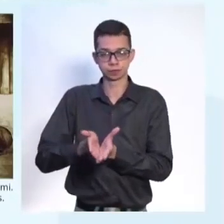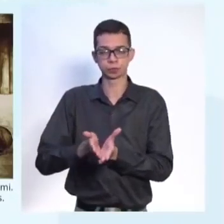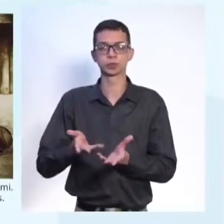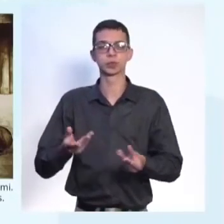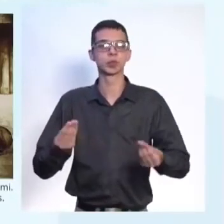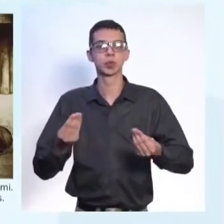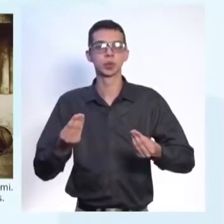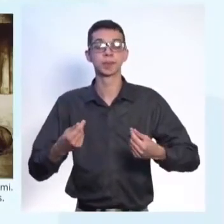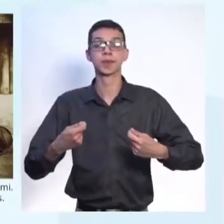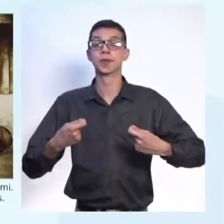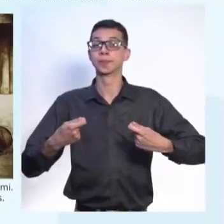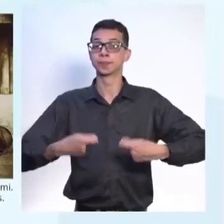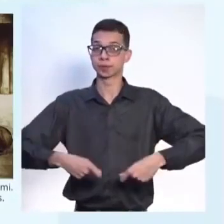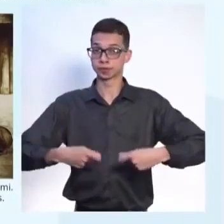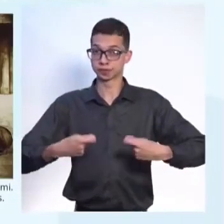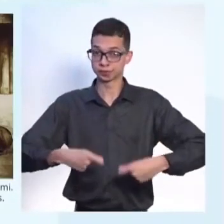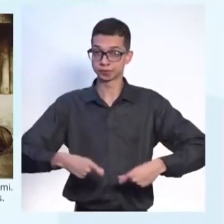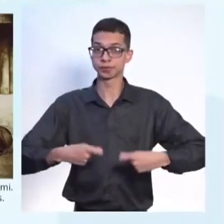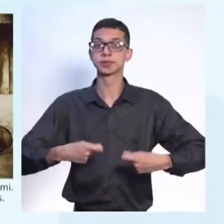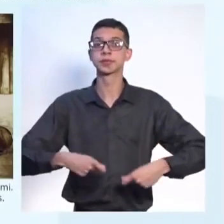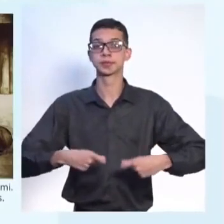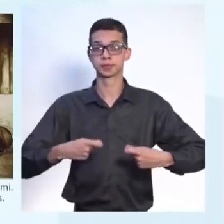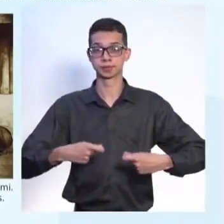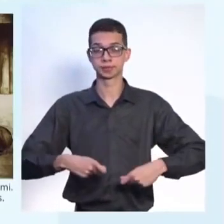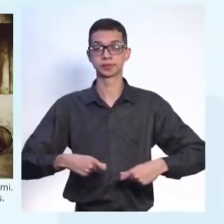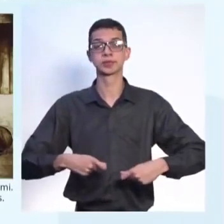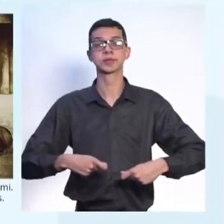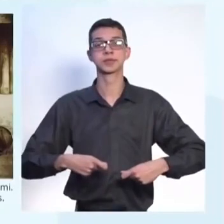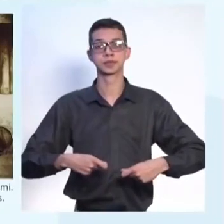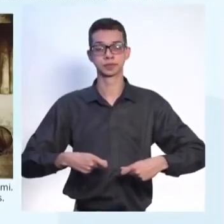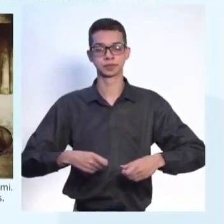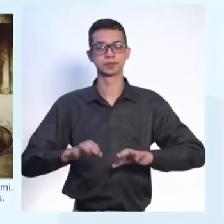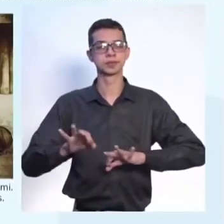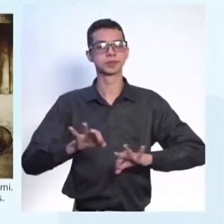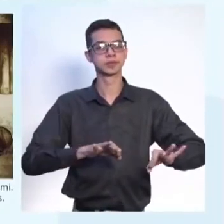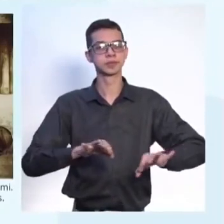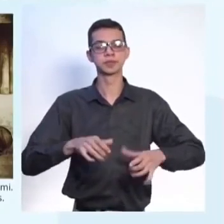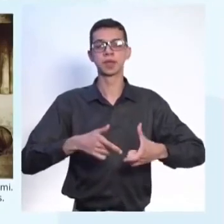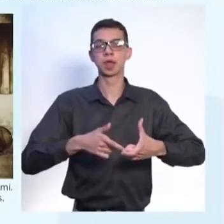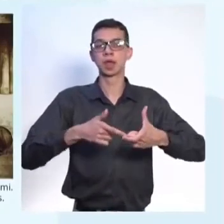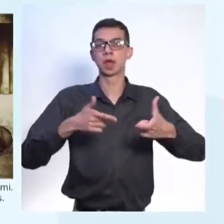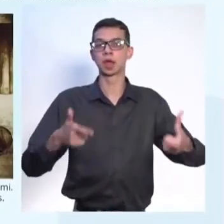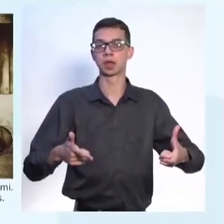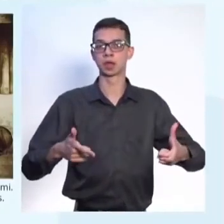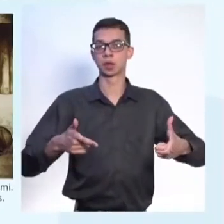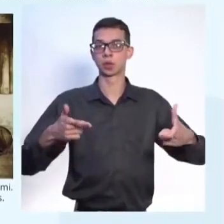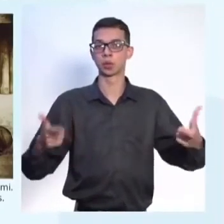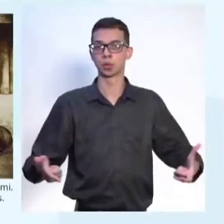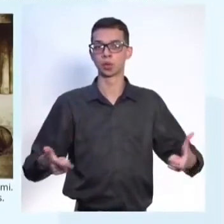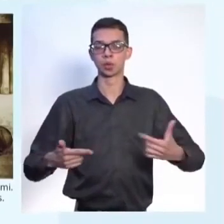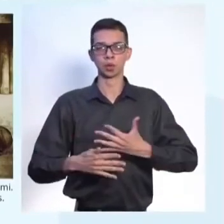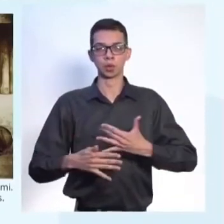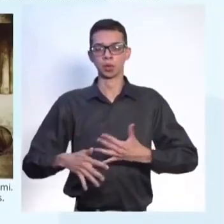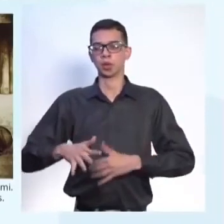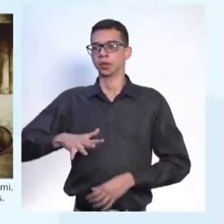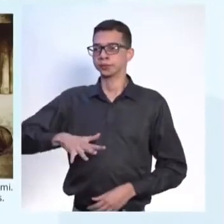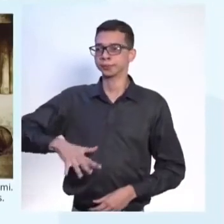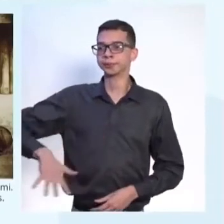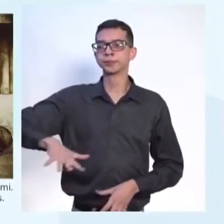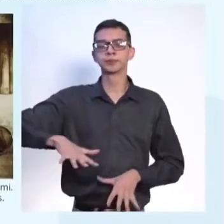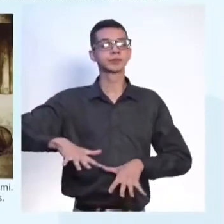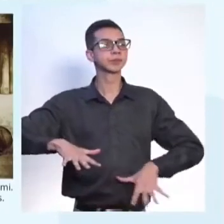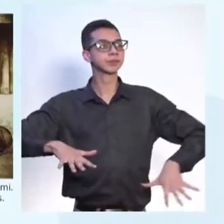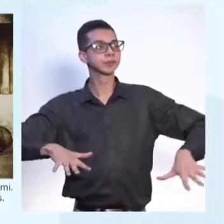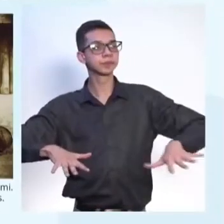aí uma ampliação, né, da infraestrutura, principalmente nas áreas urbanas, a expansão